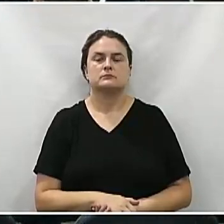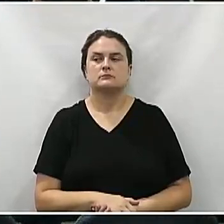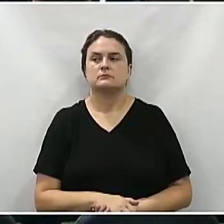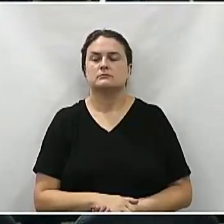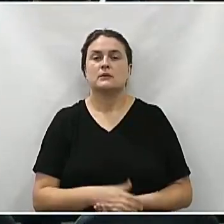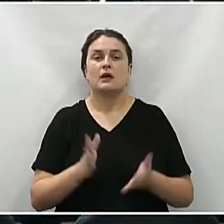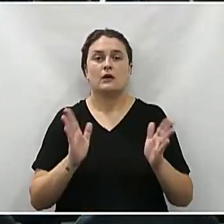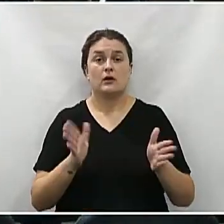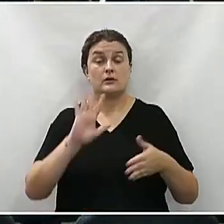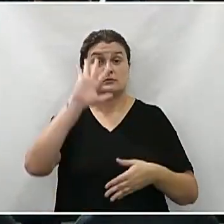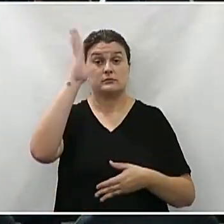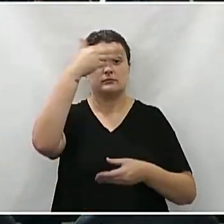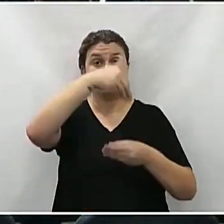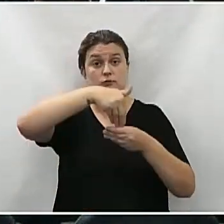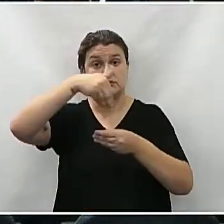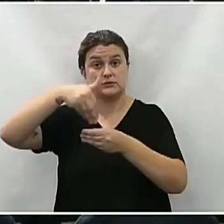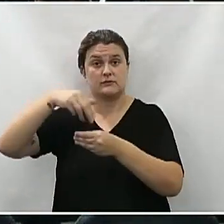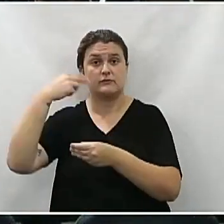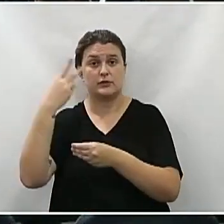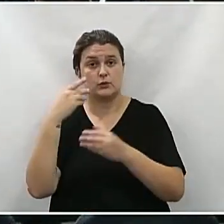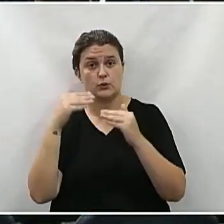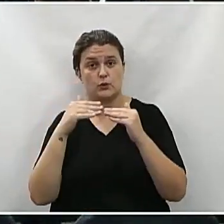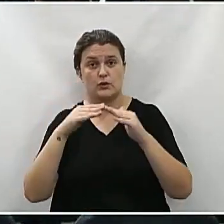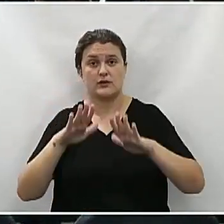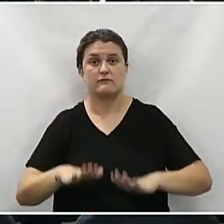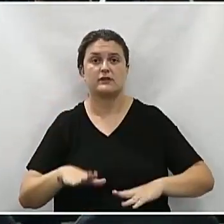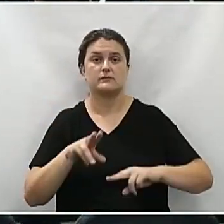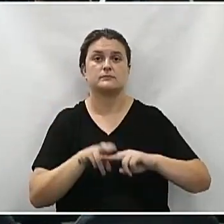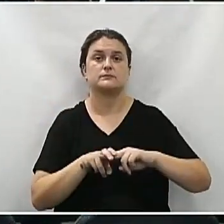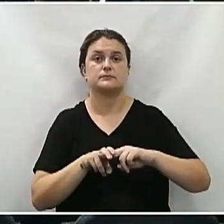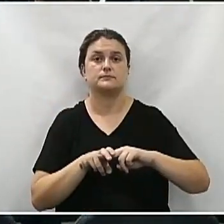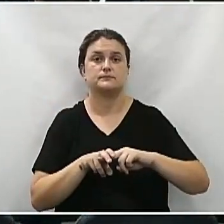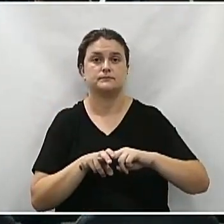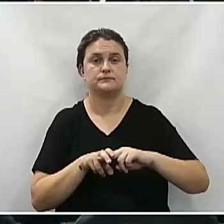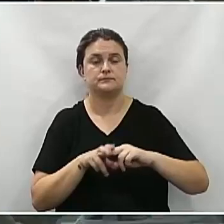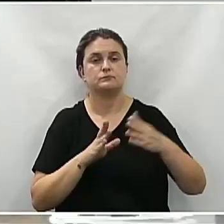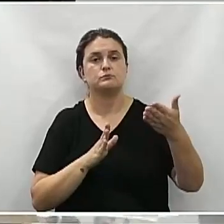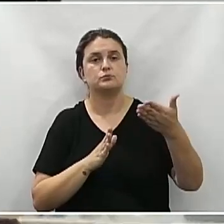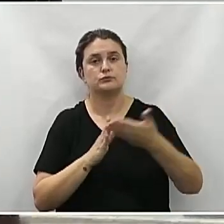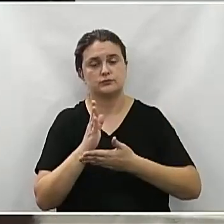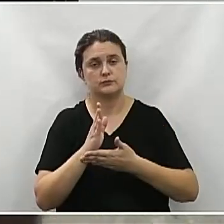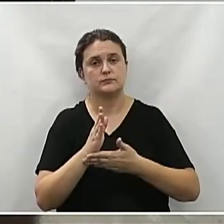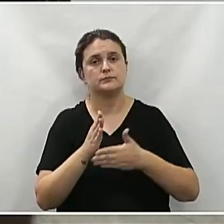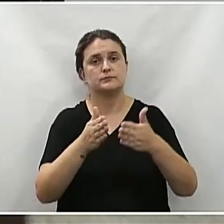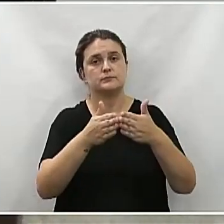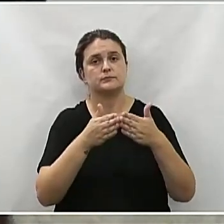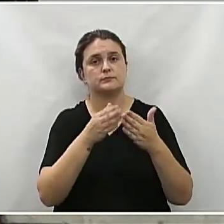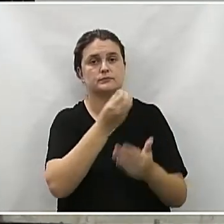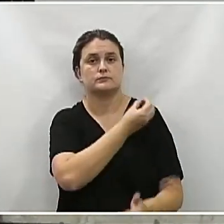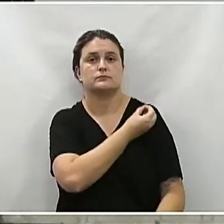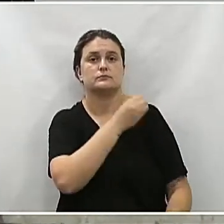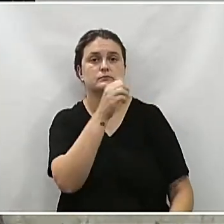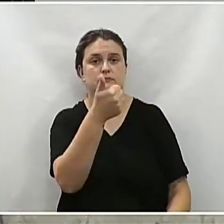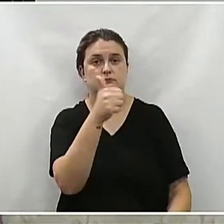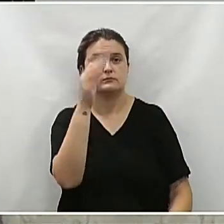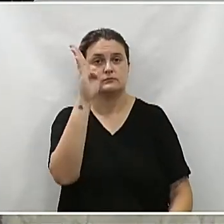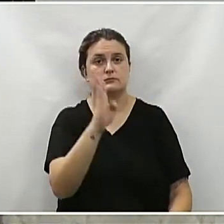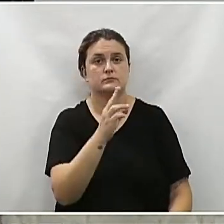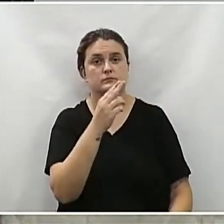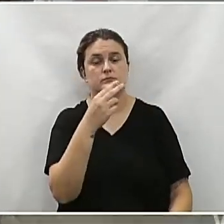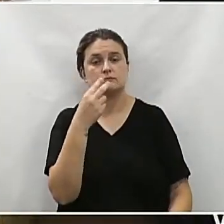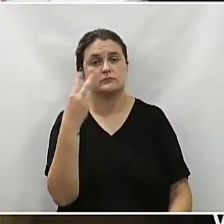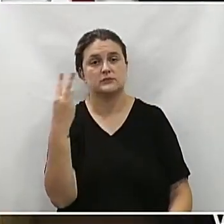em votação, vereadores que aprovam permaneçam como estão. Aprovado o requerimento de número 11 de